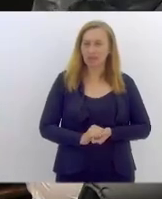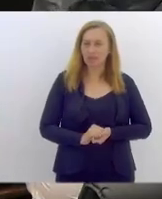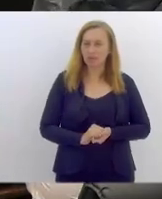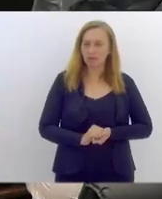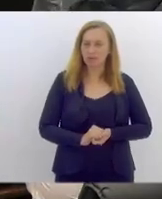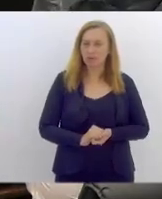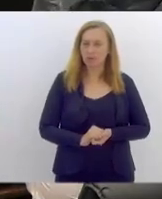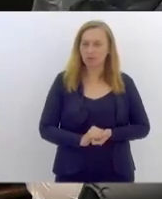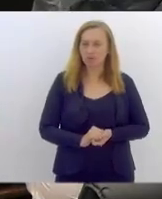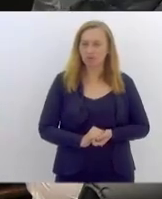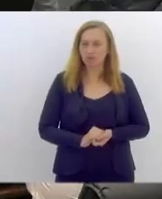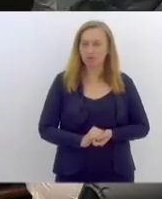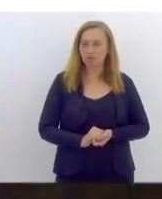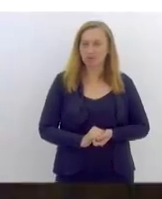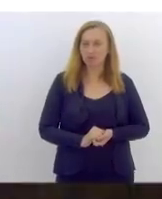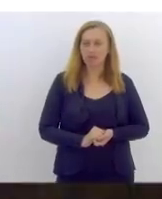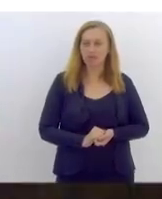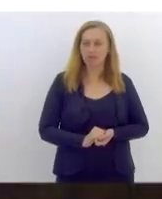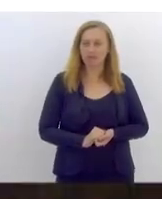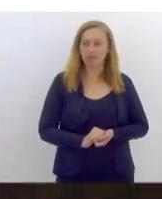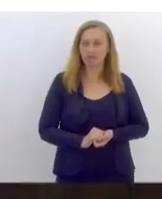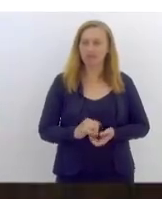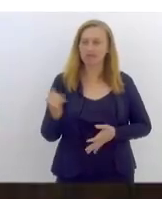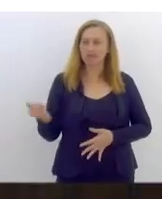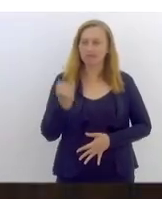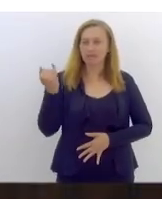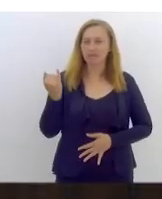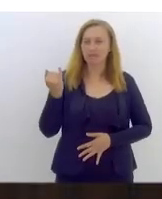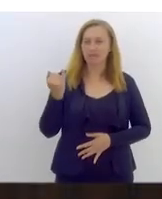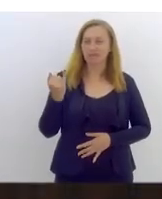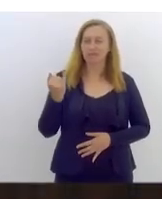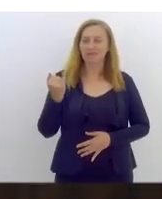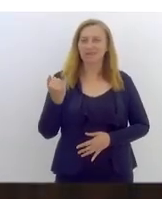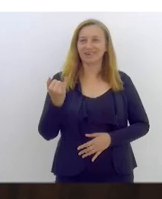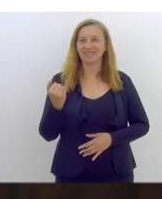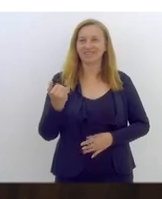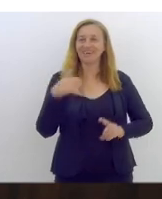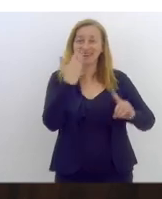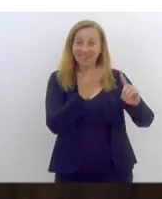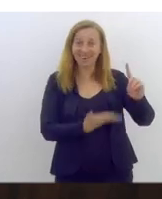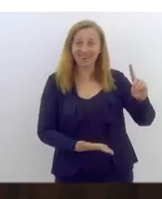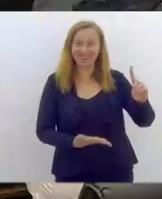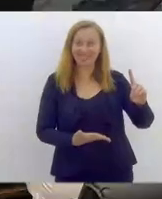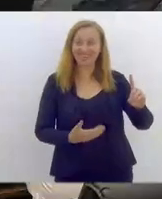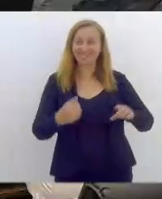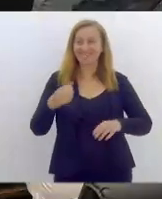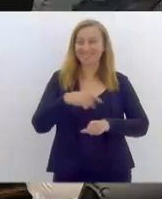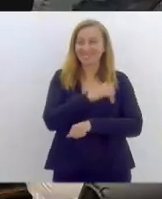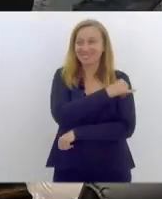aceito essa tão importante homenagem para o Rio de Janeiro e para o Brasil.